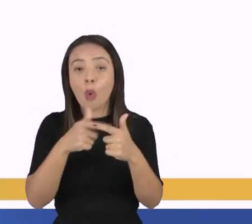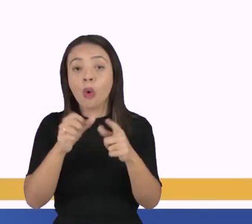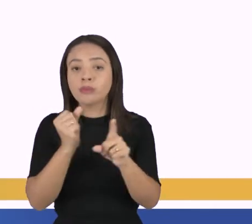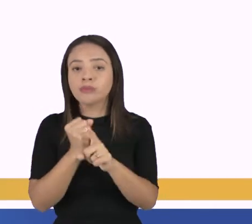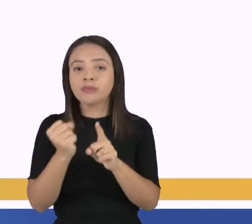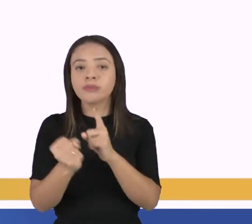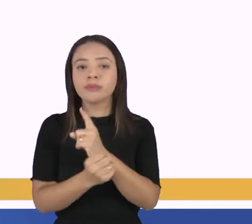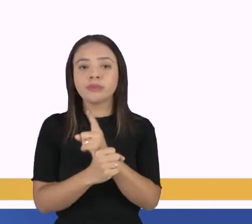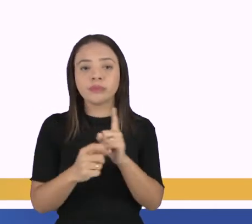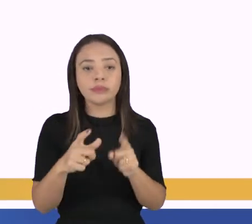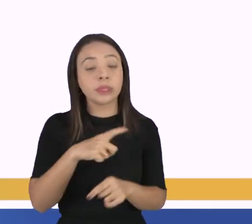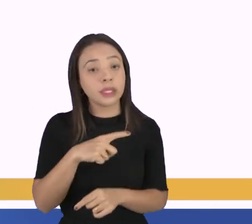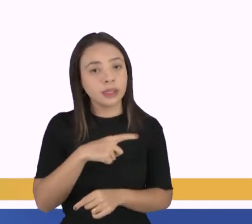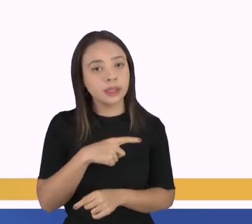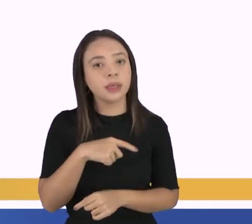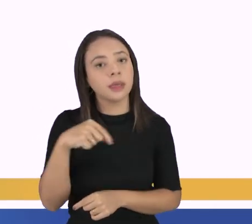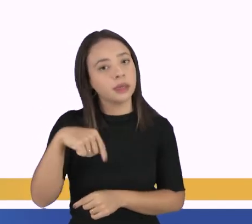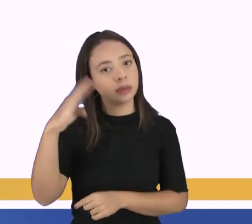Então,